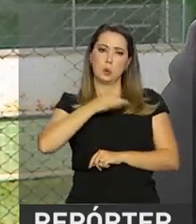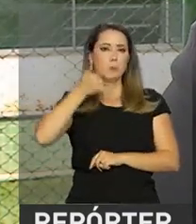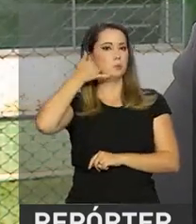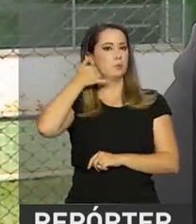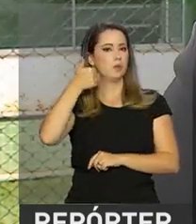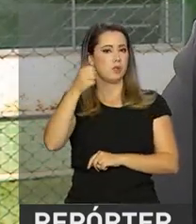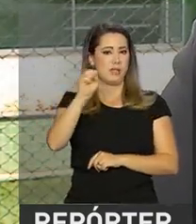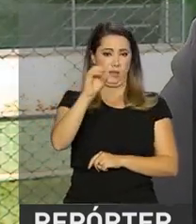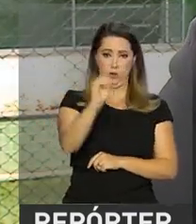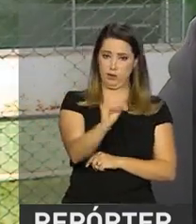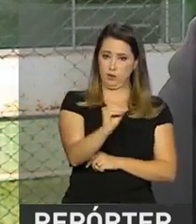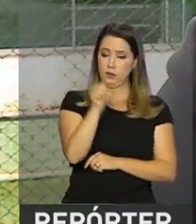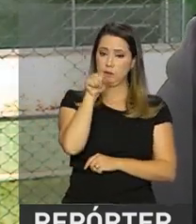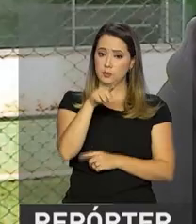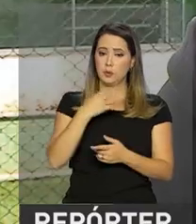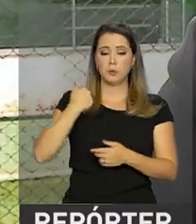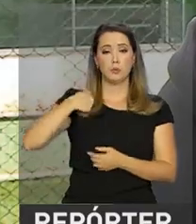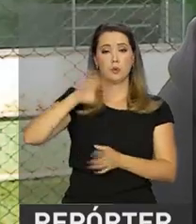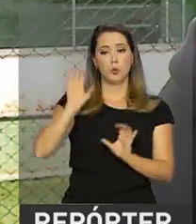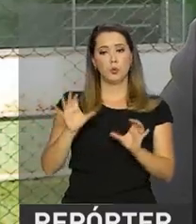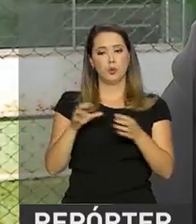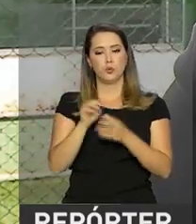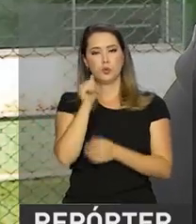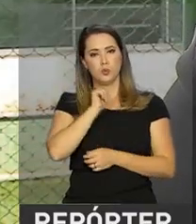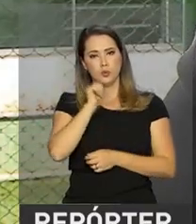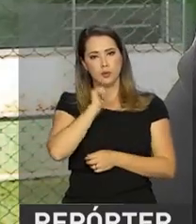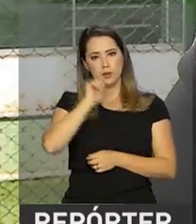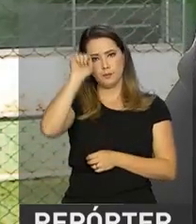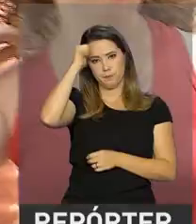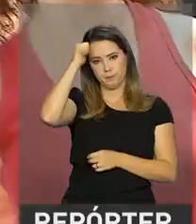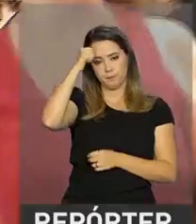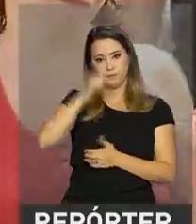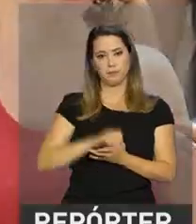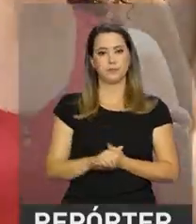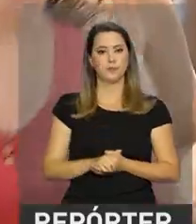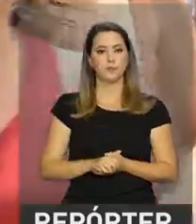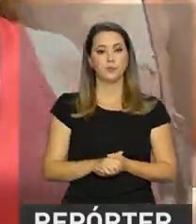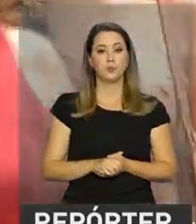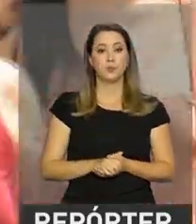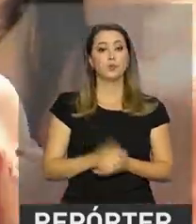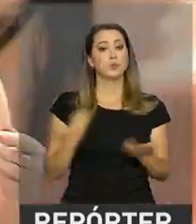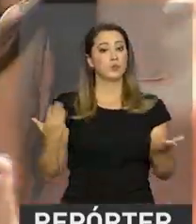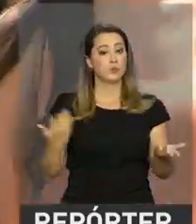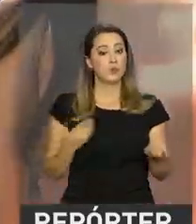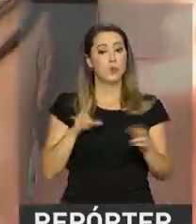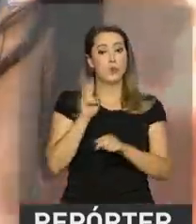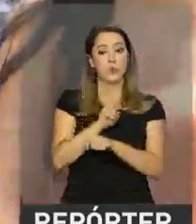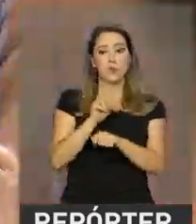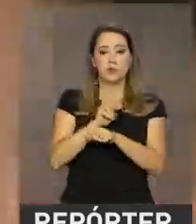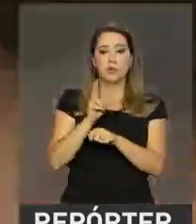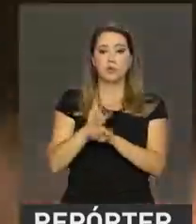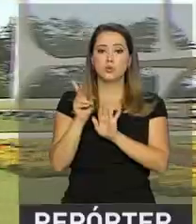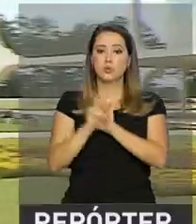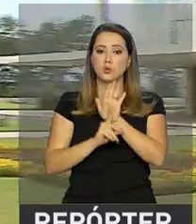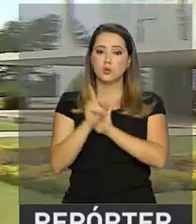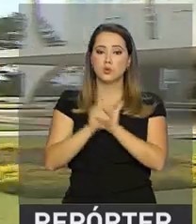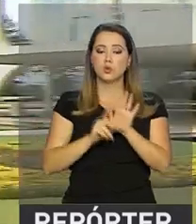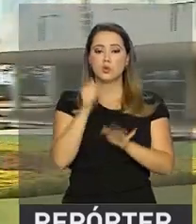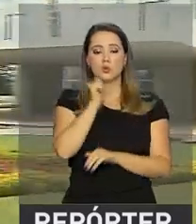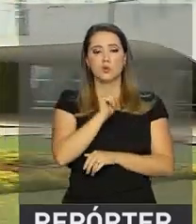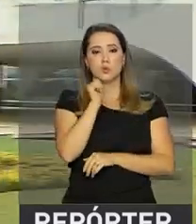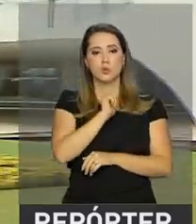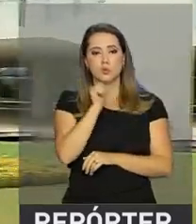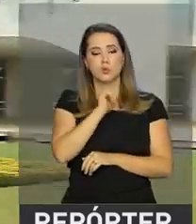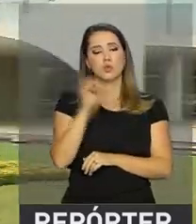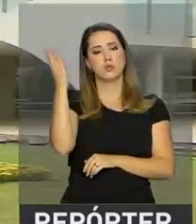180 a maioria das vítimas são mulheres negras para proteger os direitos das mulheres no brasil duas